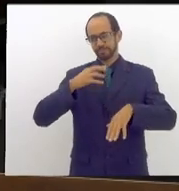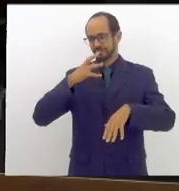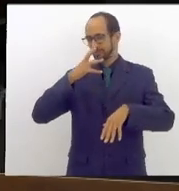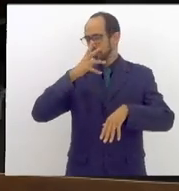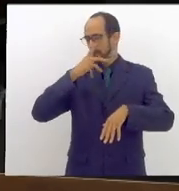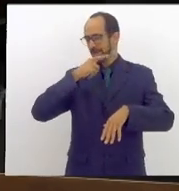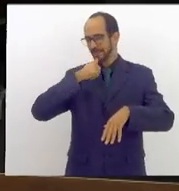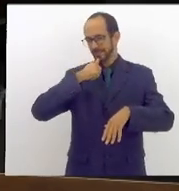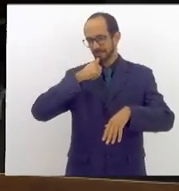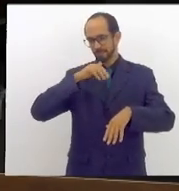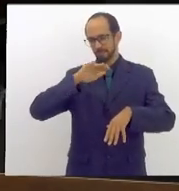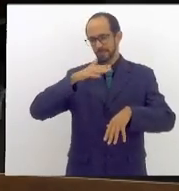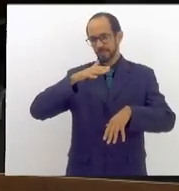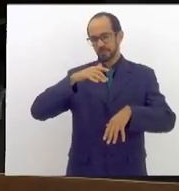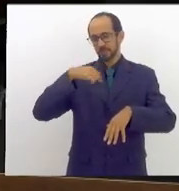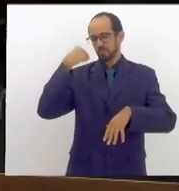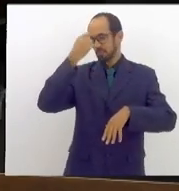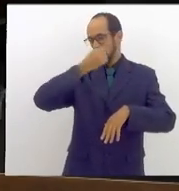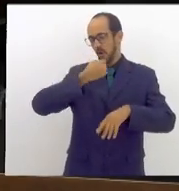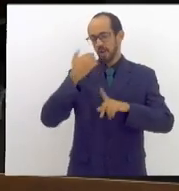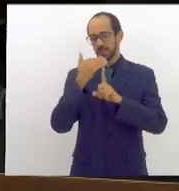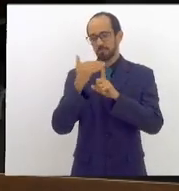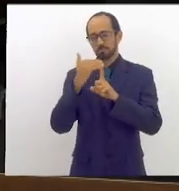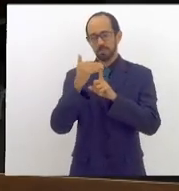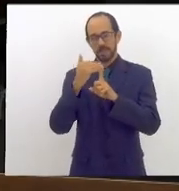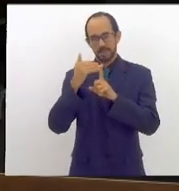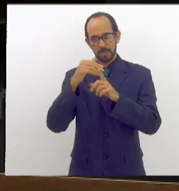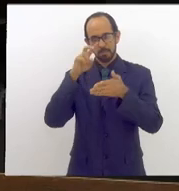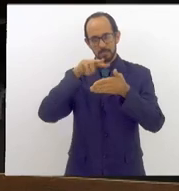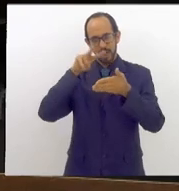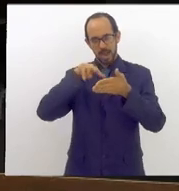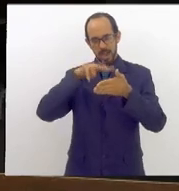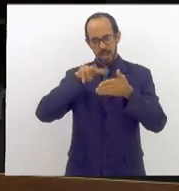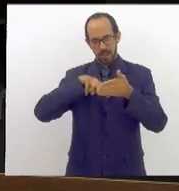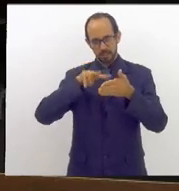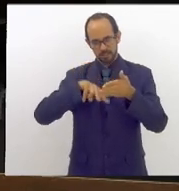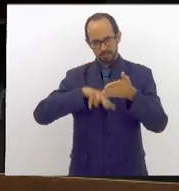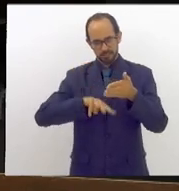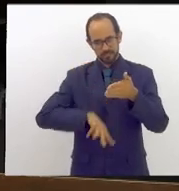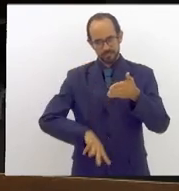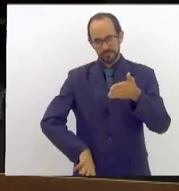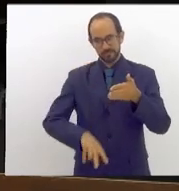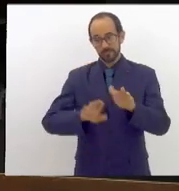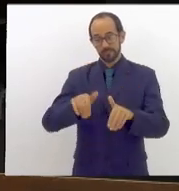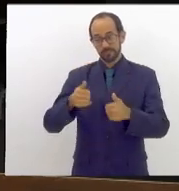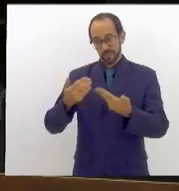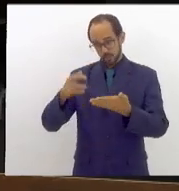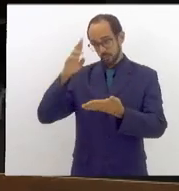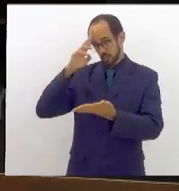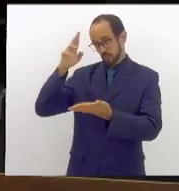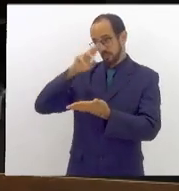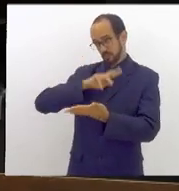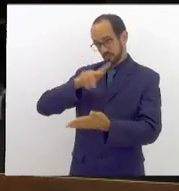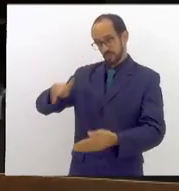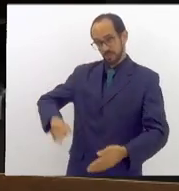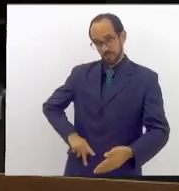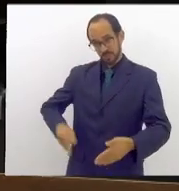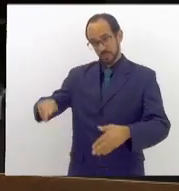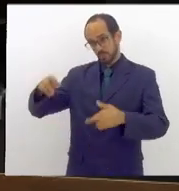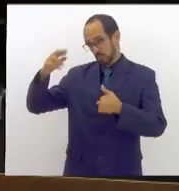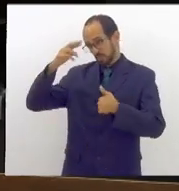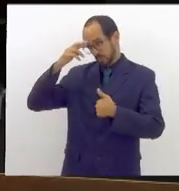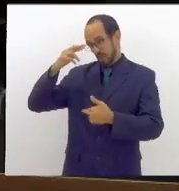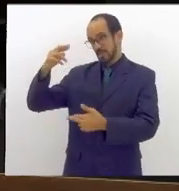pelo menos uma hora e meia para Então o senhor presidente com todo